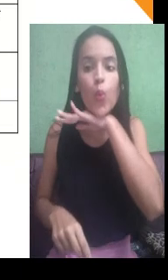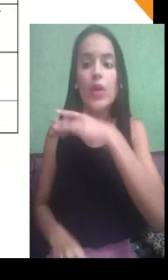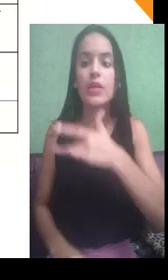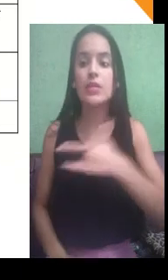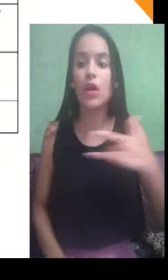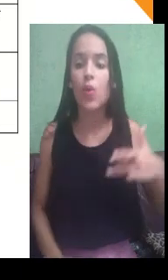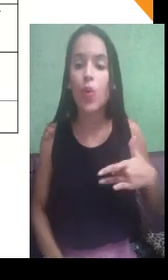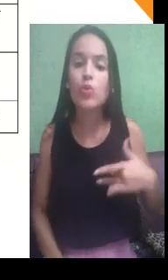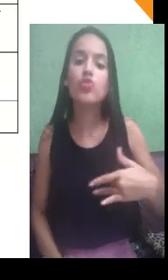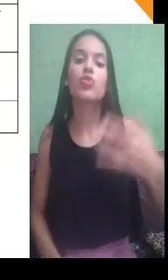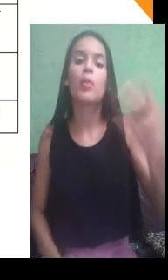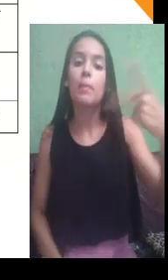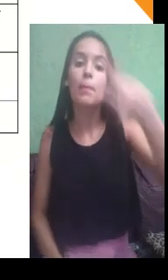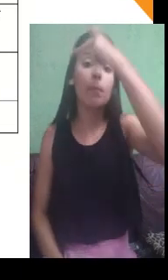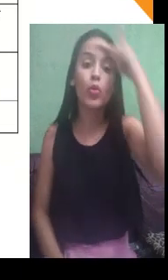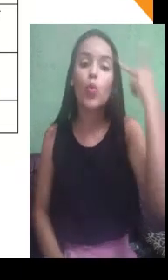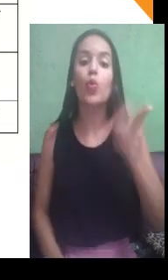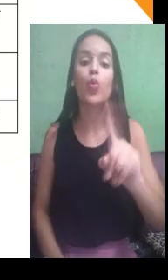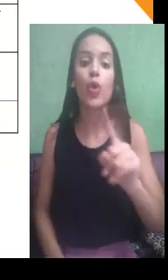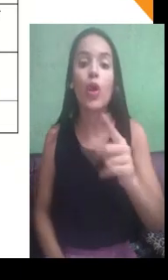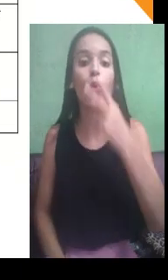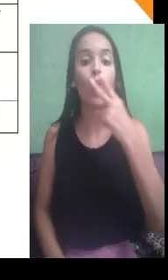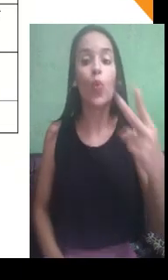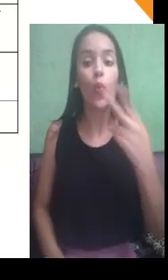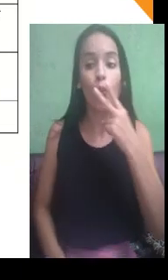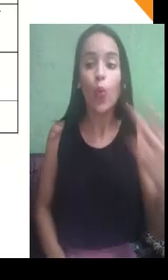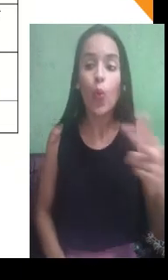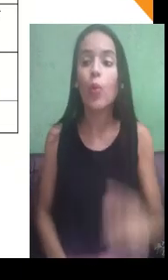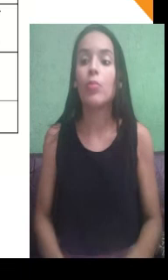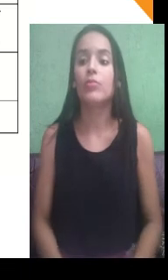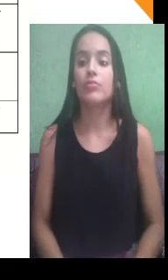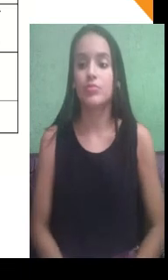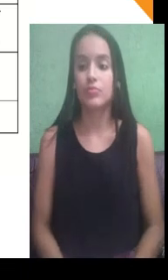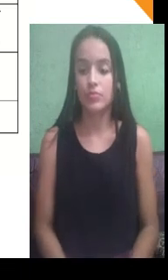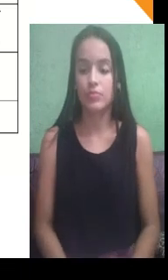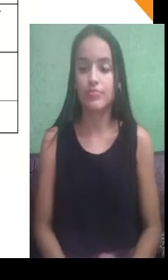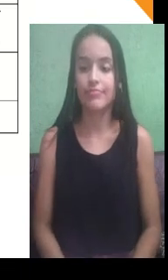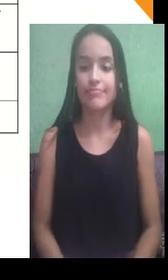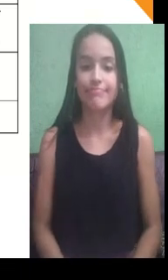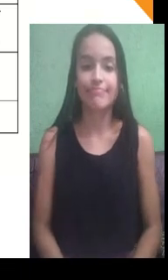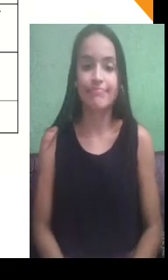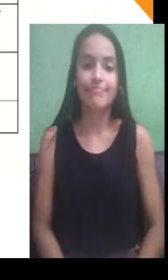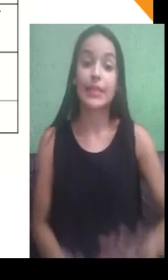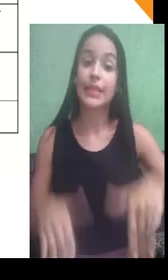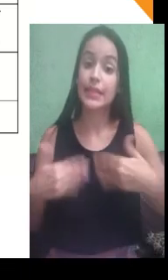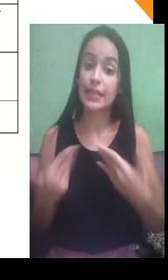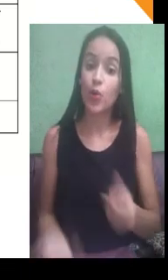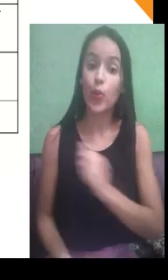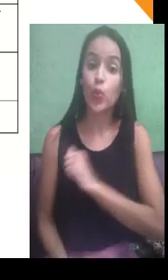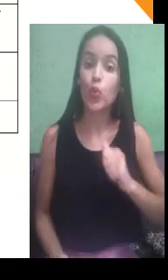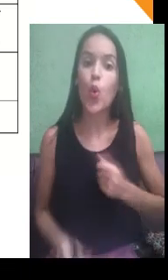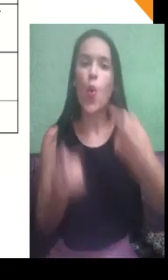argumentativa ou argumentação. Vejam que a temática também é o cigarro. O cigarro deve ser proibido nos lugares